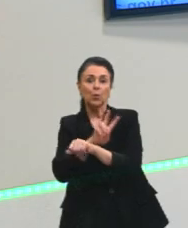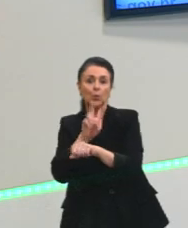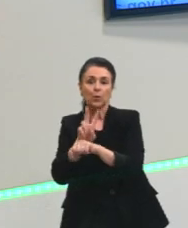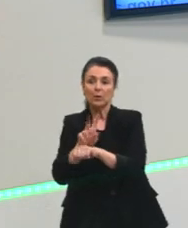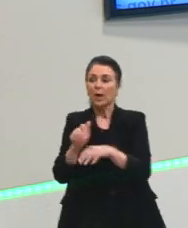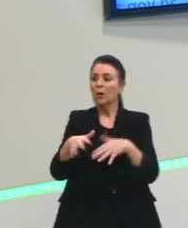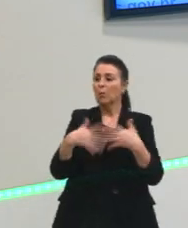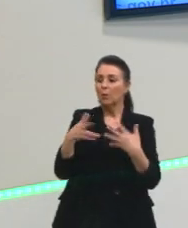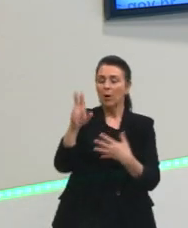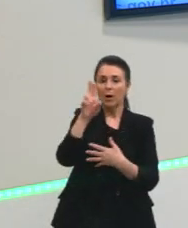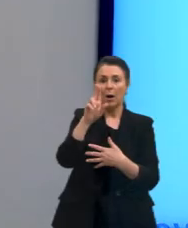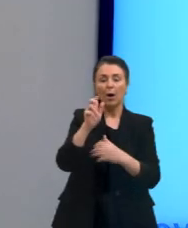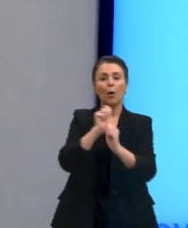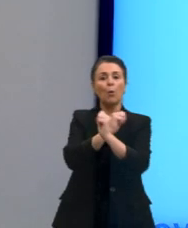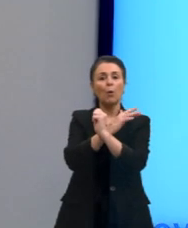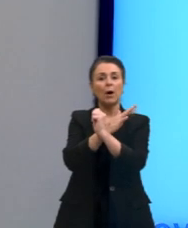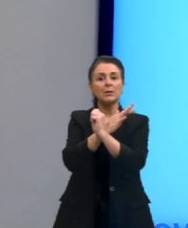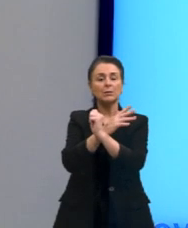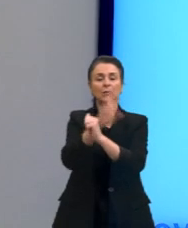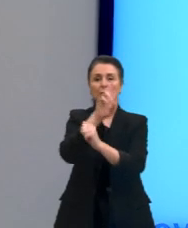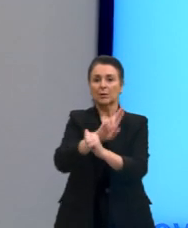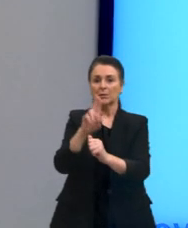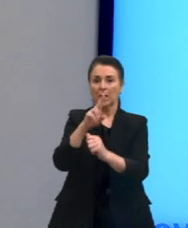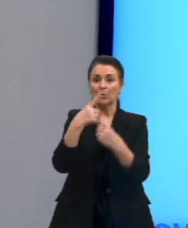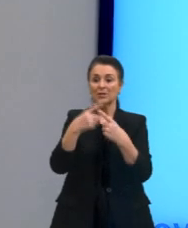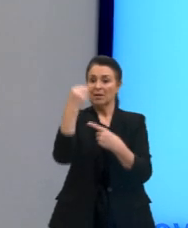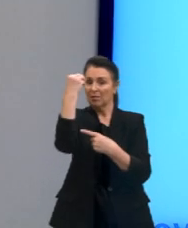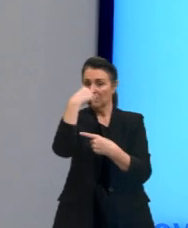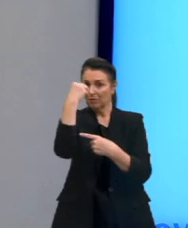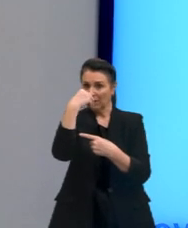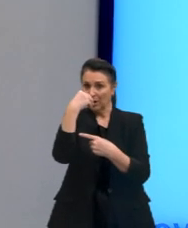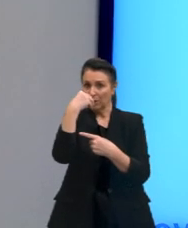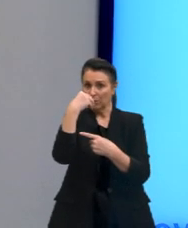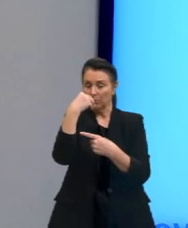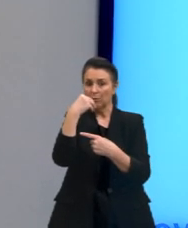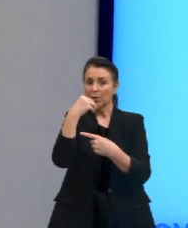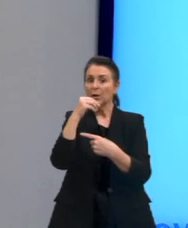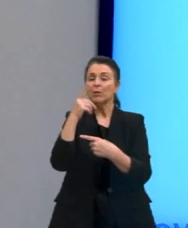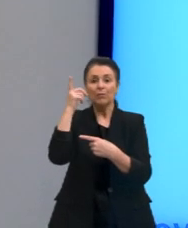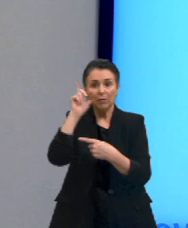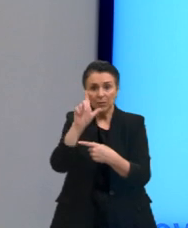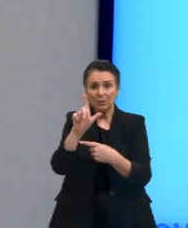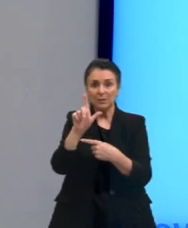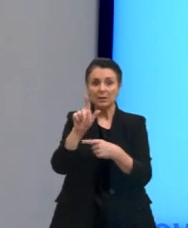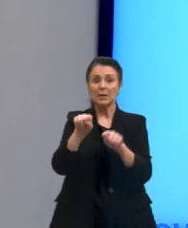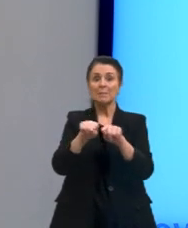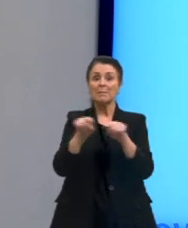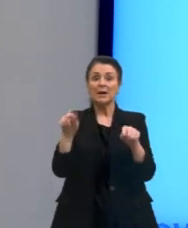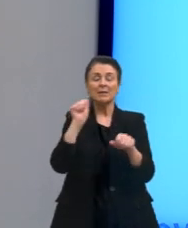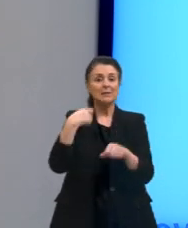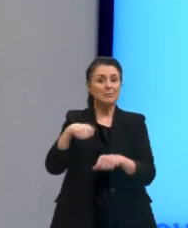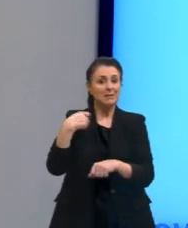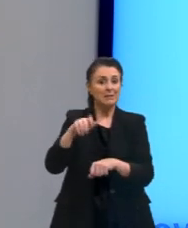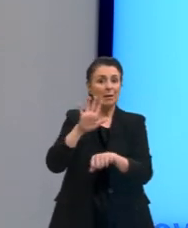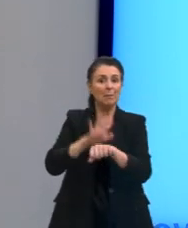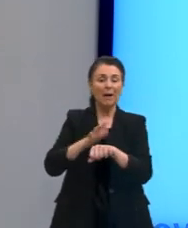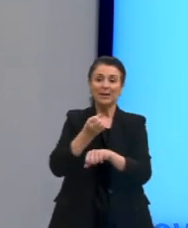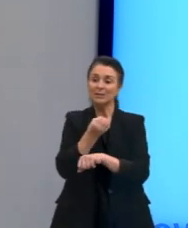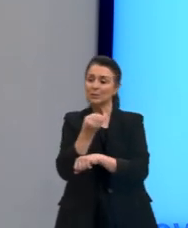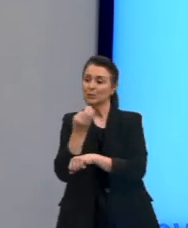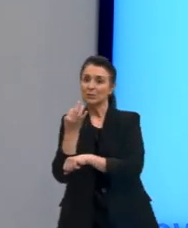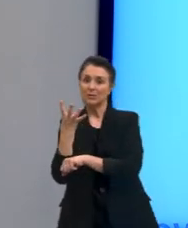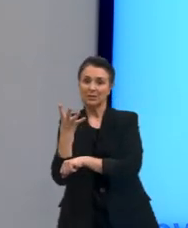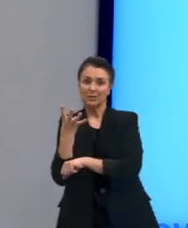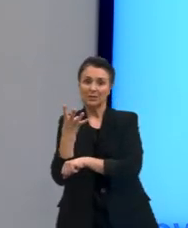qual ácido utilizar porque se eu tenho um ácido fraco Ele vai assistir ficar mas eu vou precisar de mais quantidade para ele assistir ficar